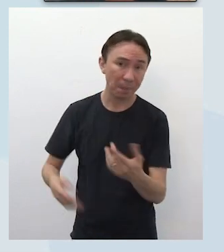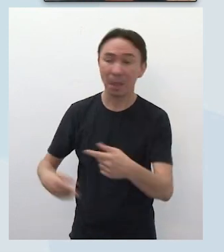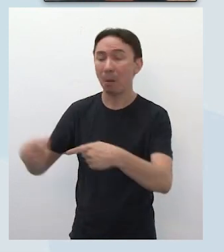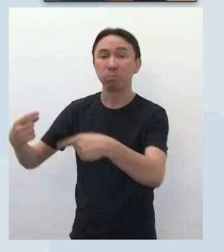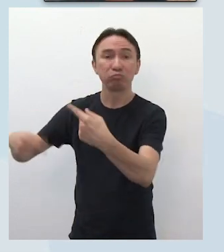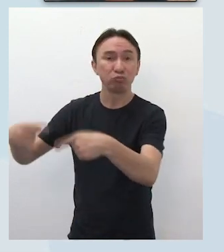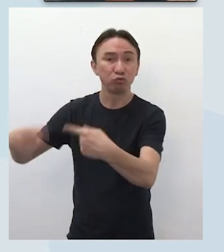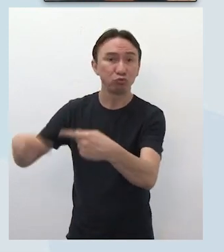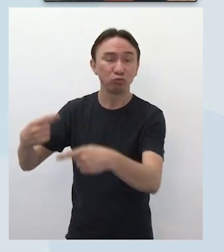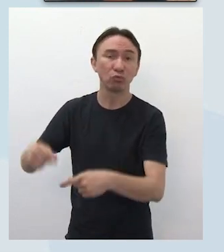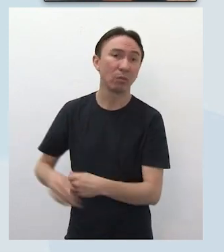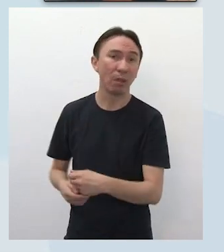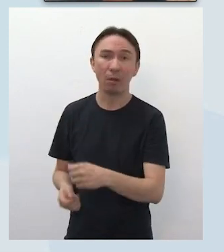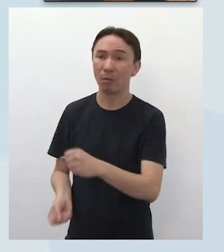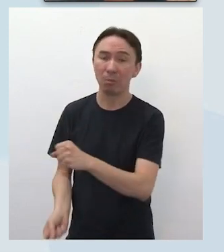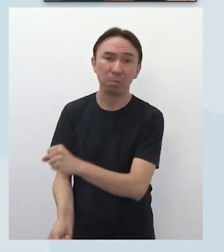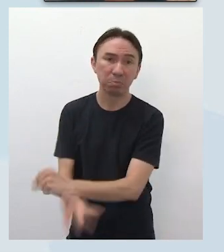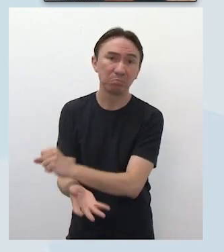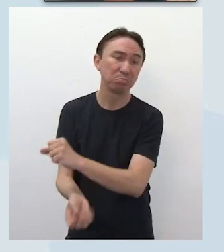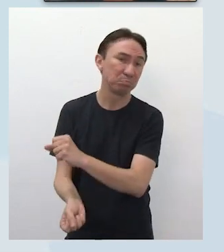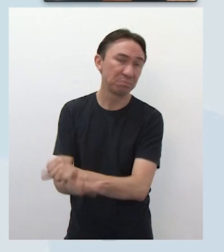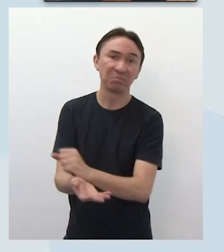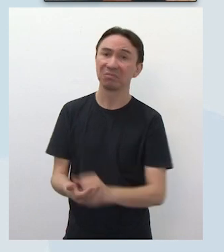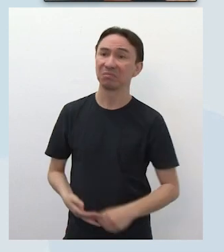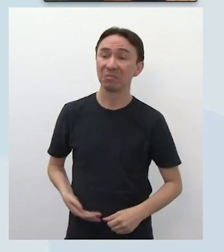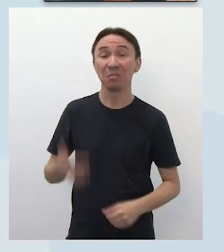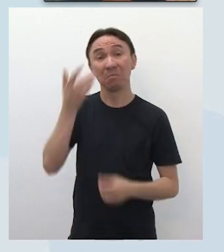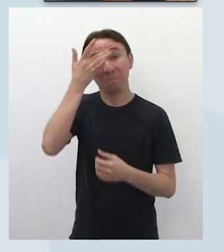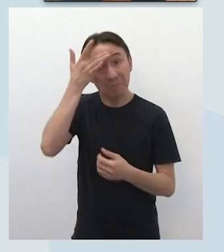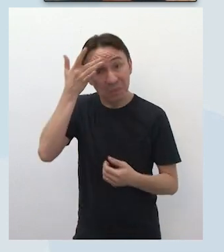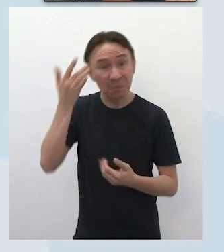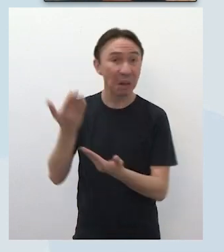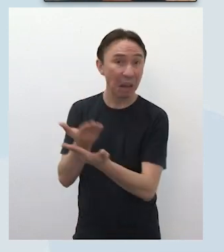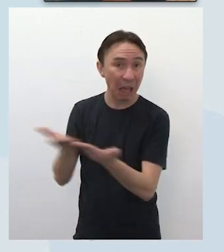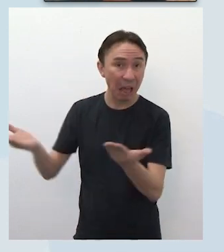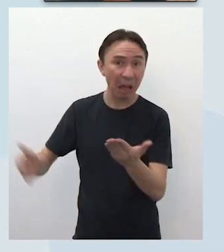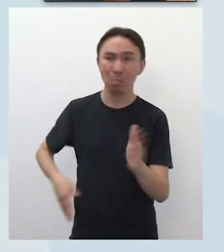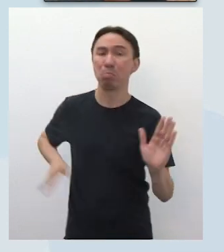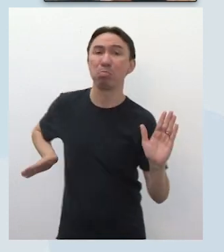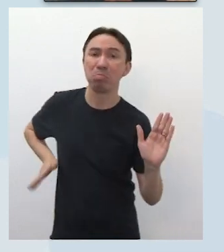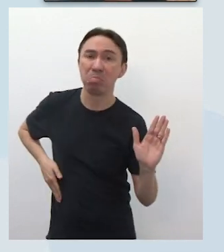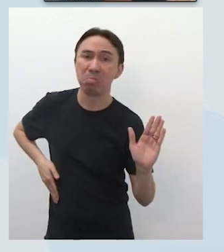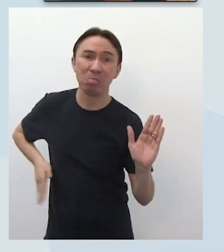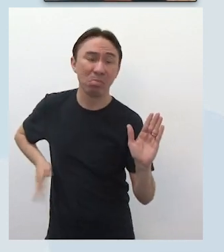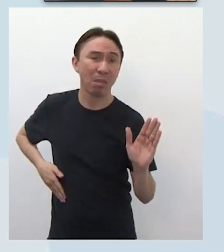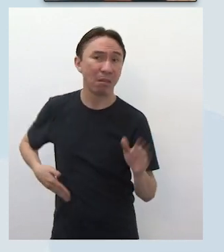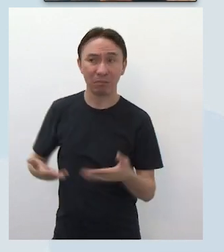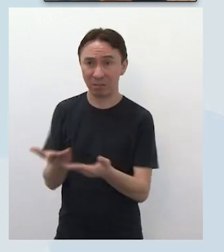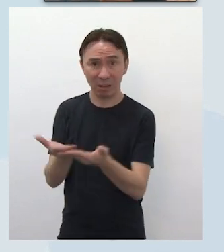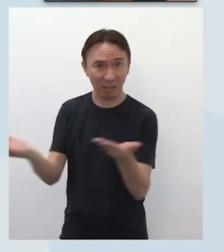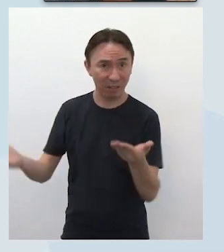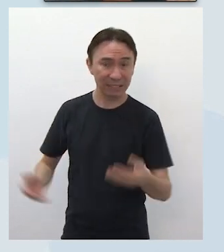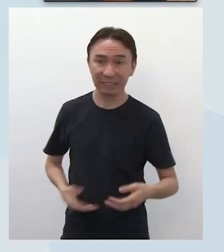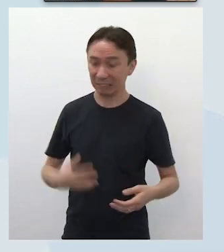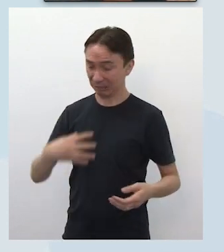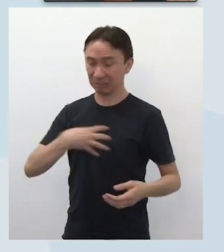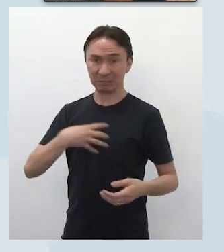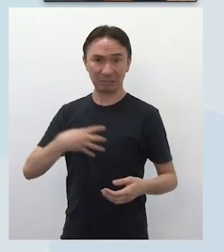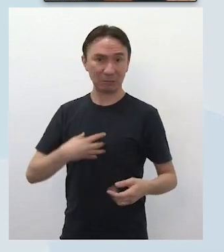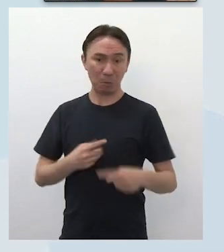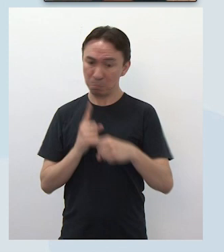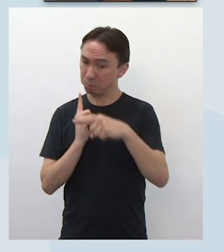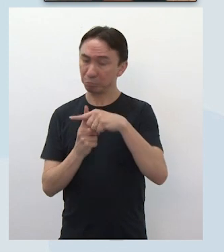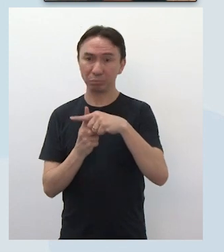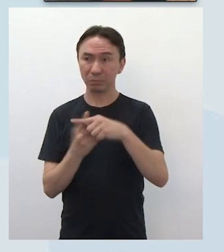frente dos crimes organizados, são pessoas que têm autoestima elevadíssima. Então, para nós, importa muito mais a